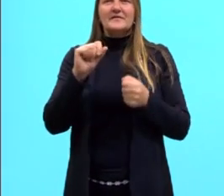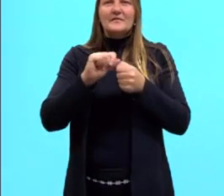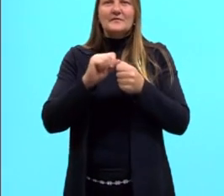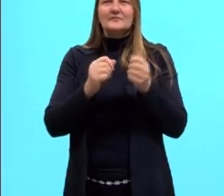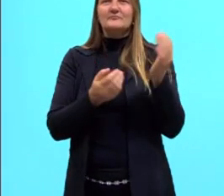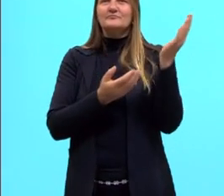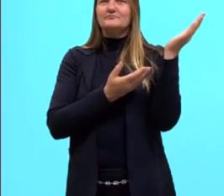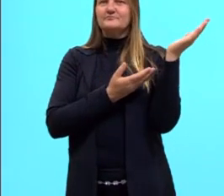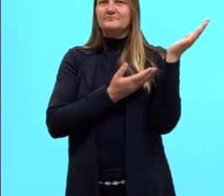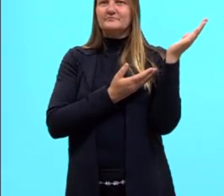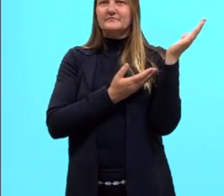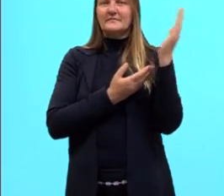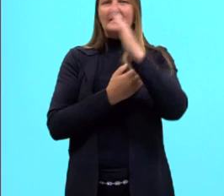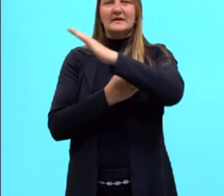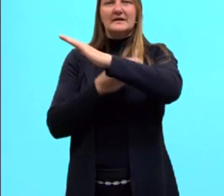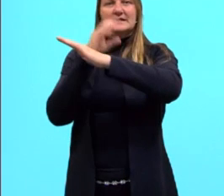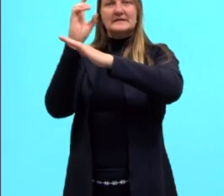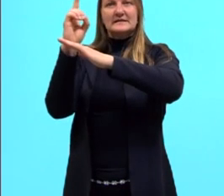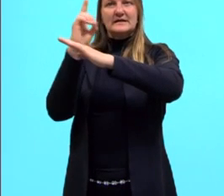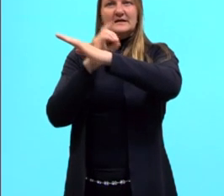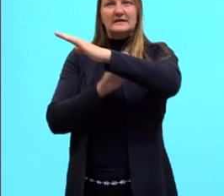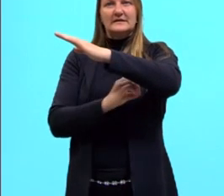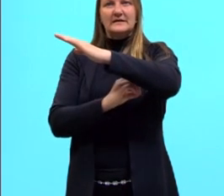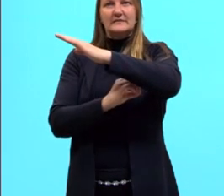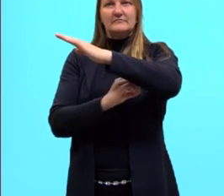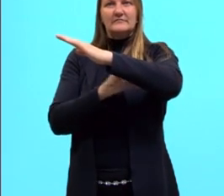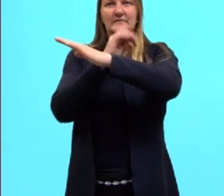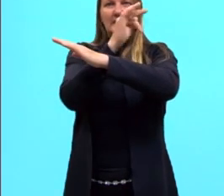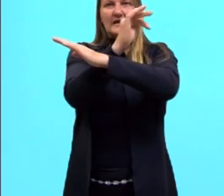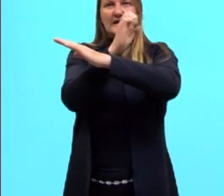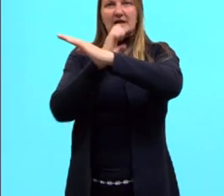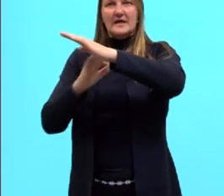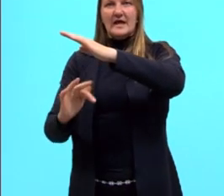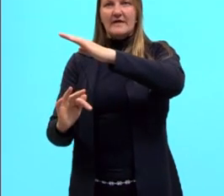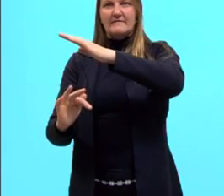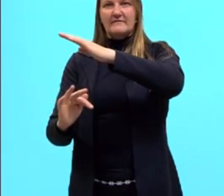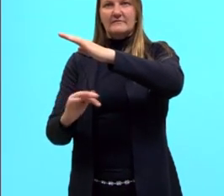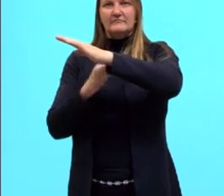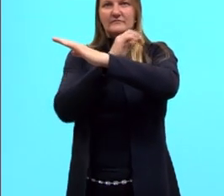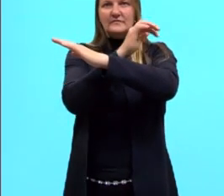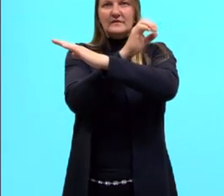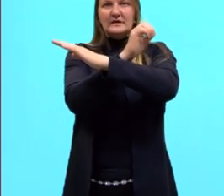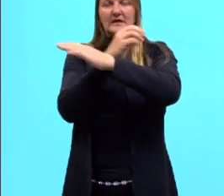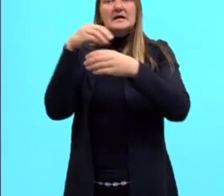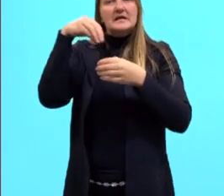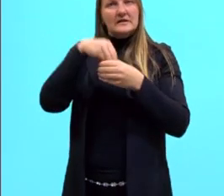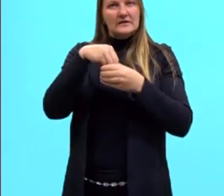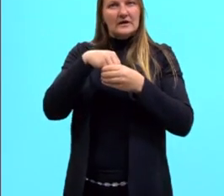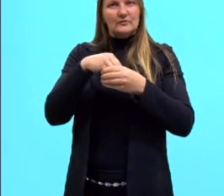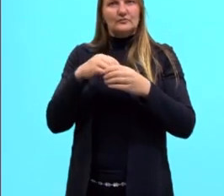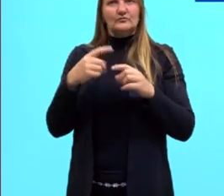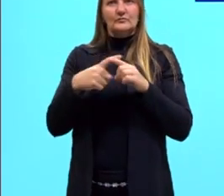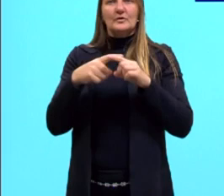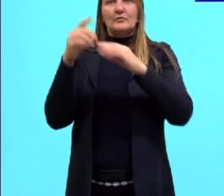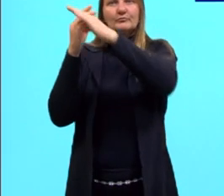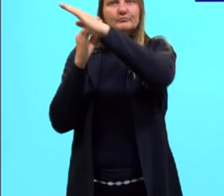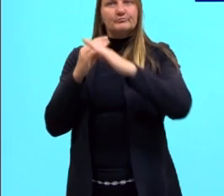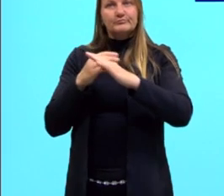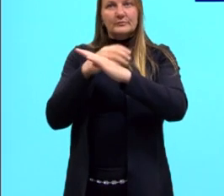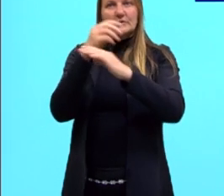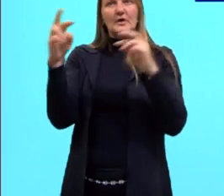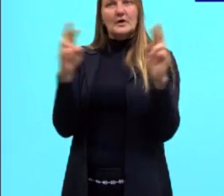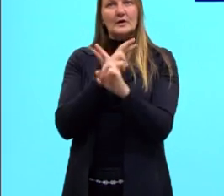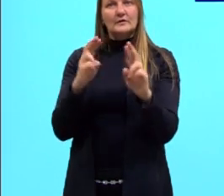ângulos da que se e d e e f são os ângulos internos e agora